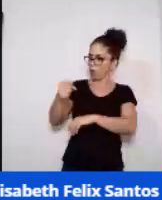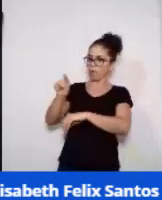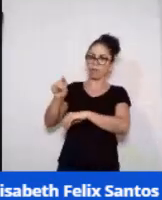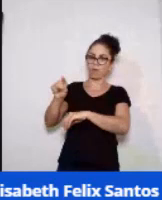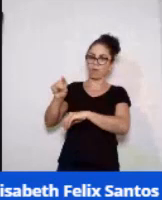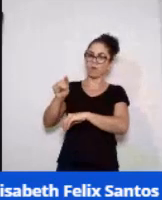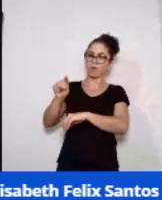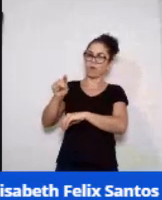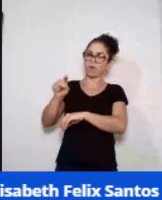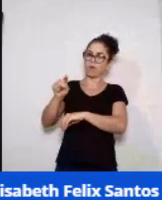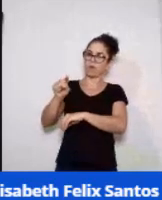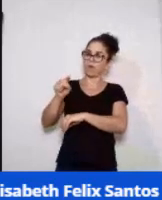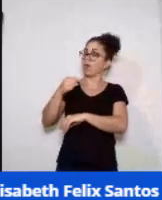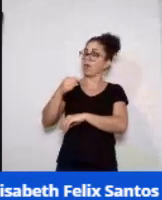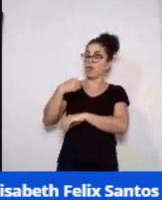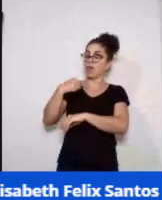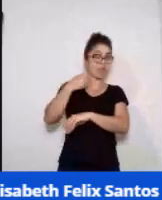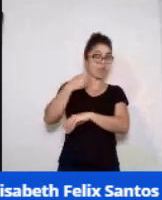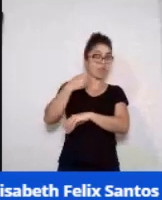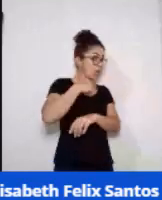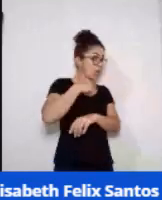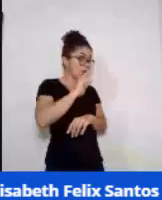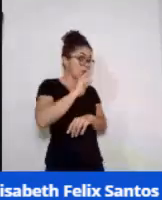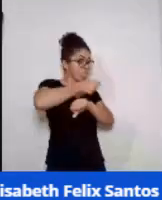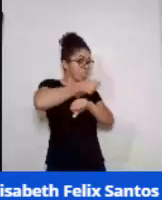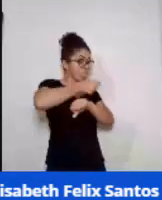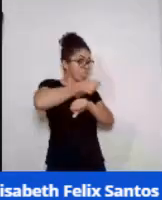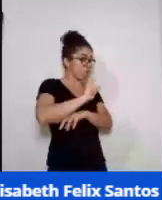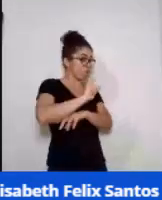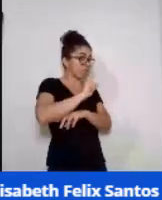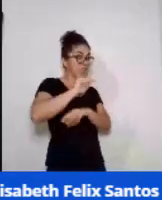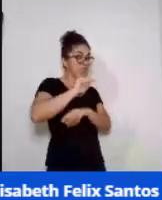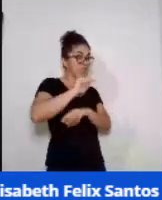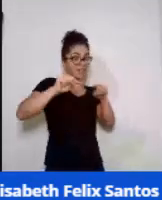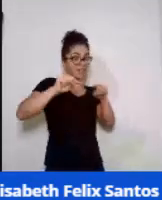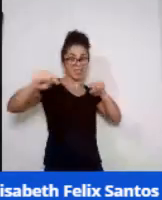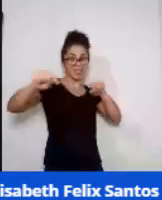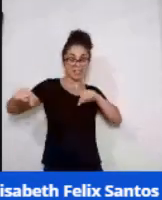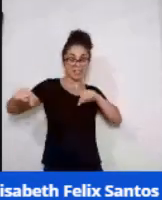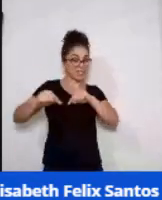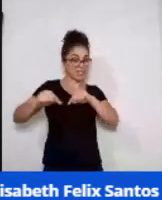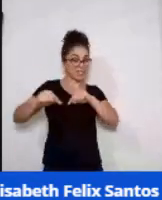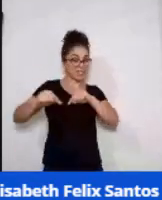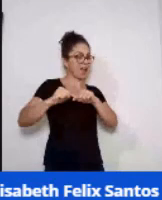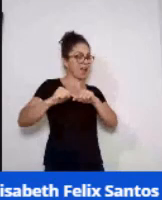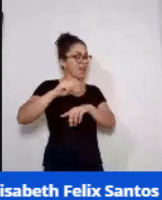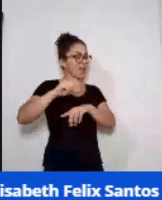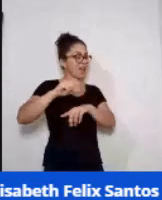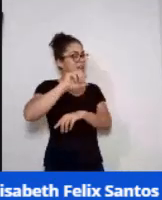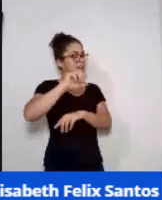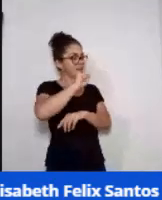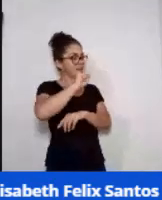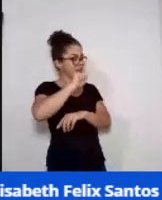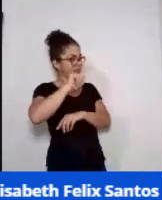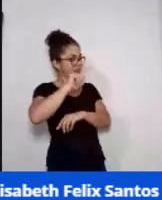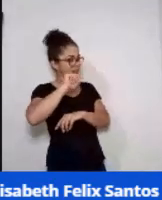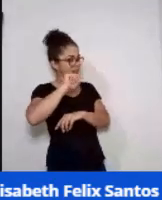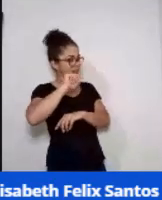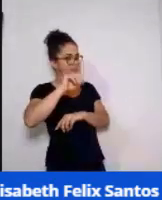não sou reforço, eu sou sala de recursos? Ela falou, não, mas os meus 2, que são especiais, estão